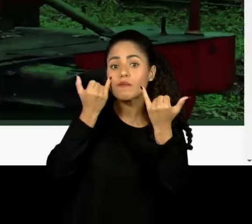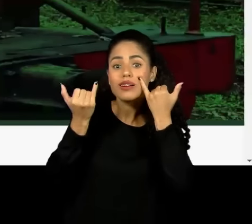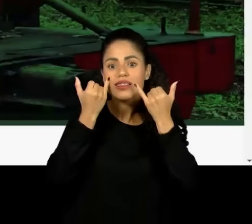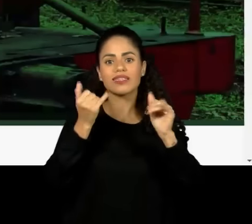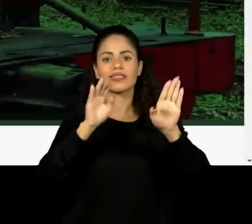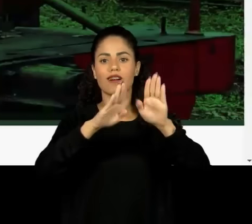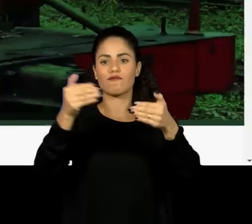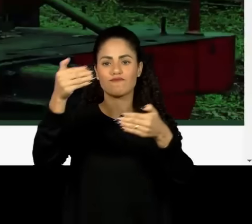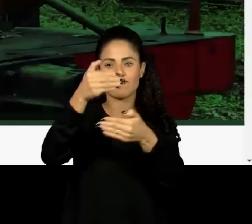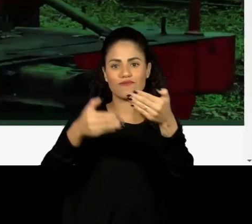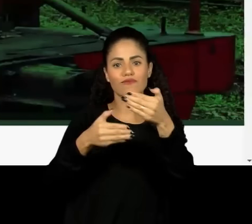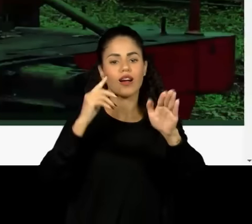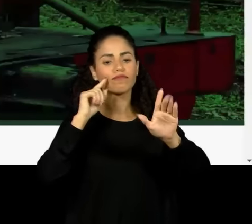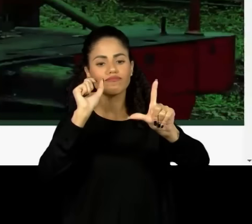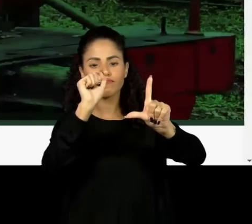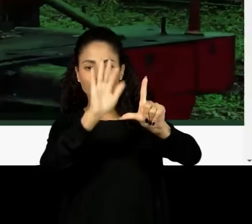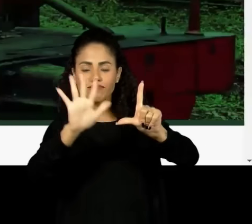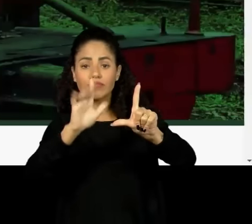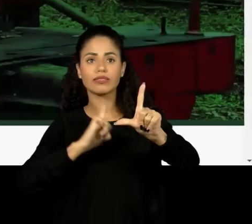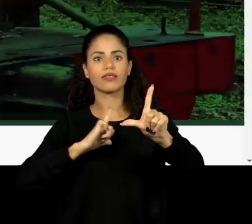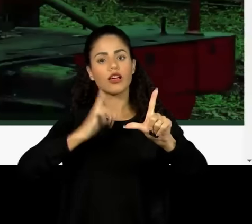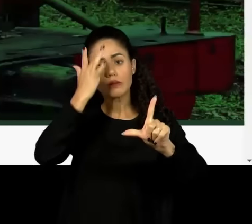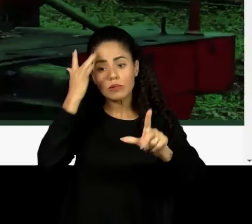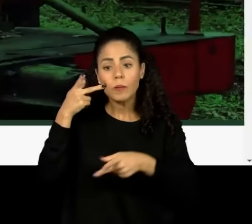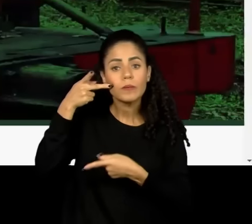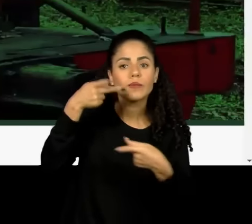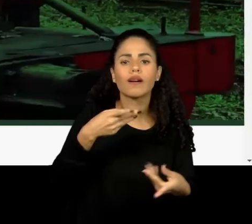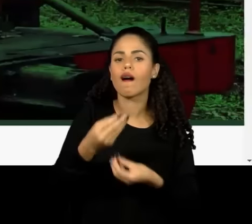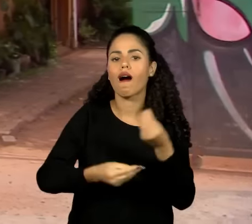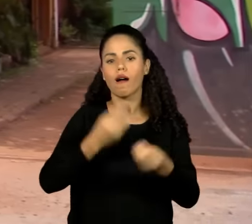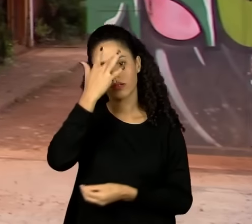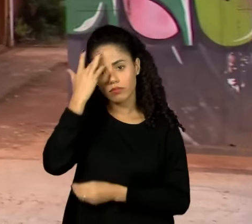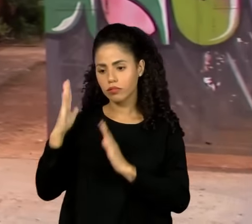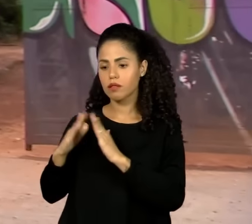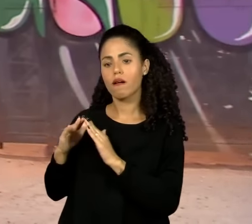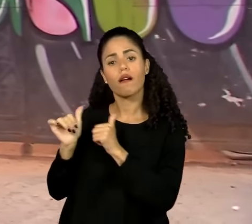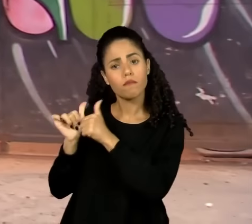oferecidas aos visitantes, que são conduzidos por moradores.